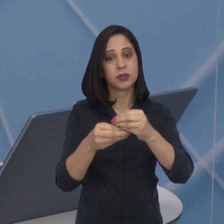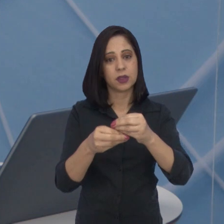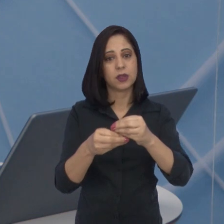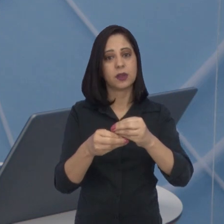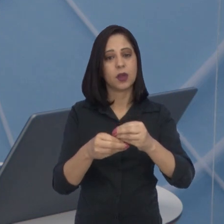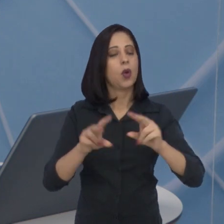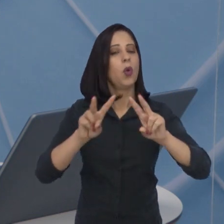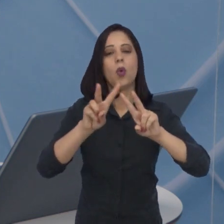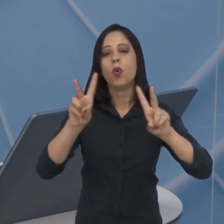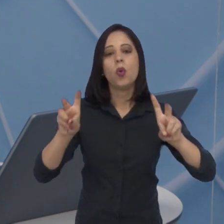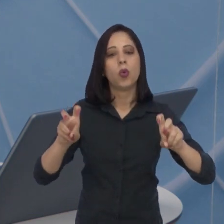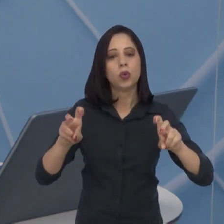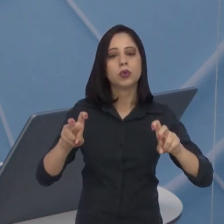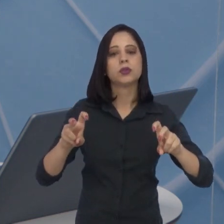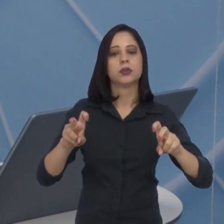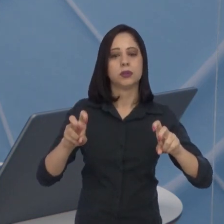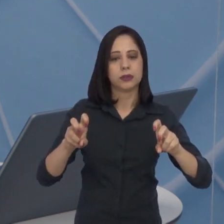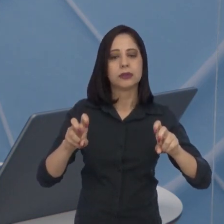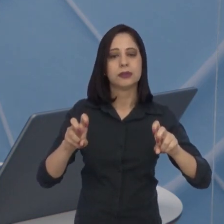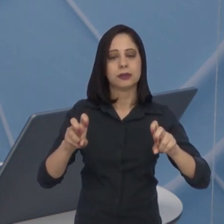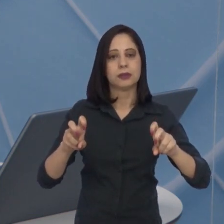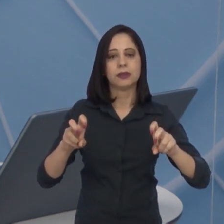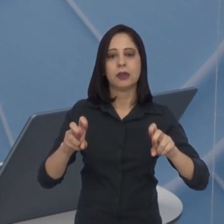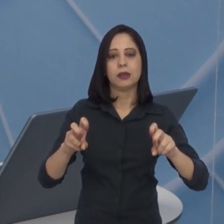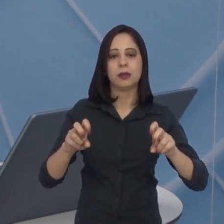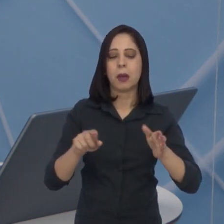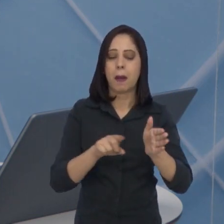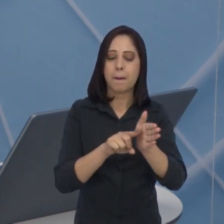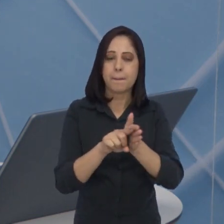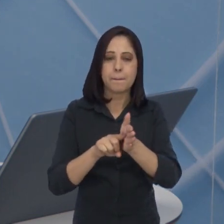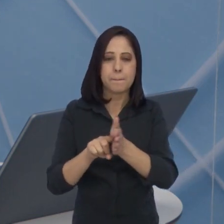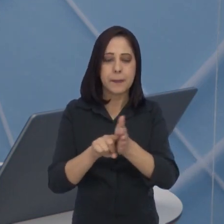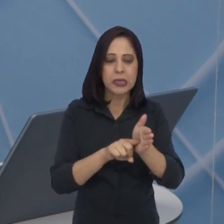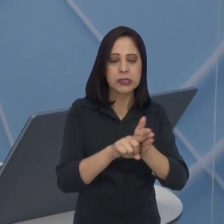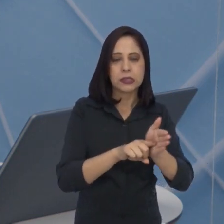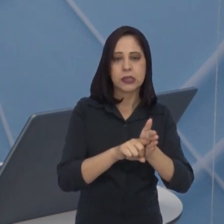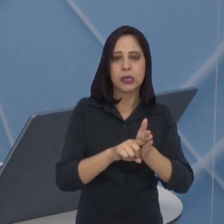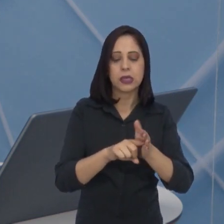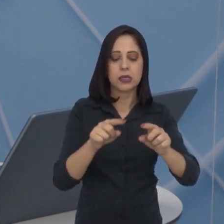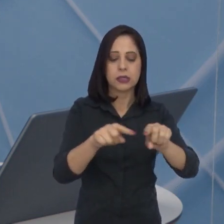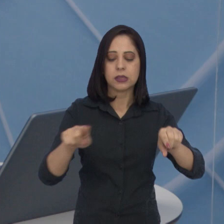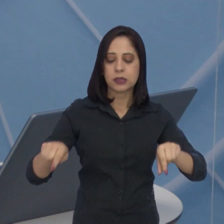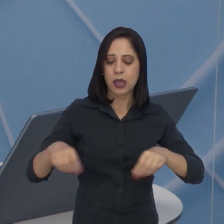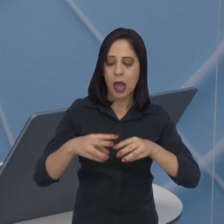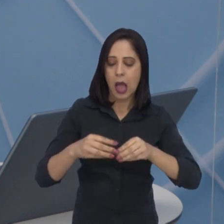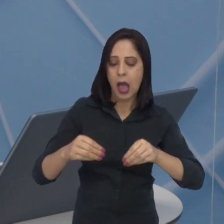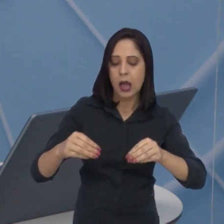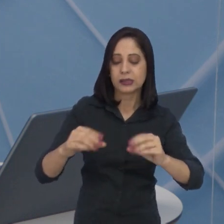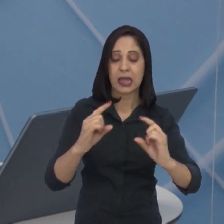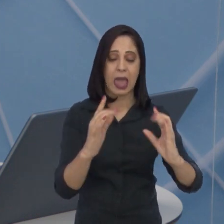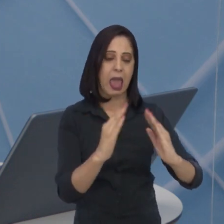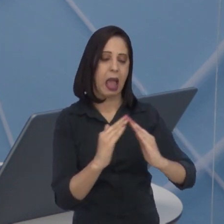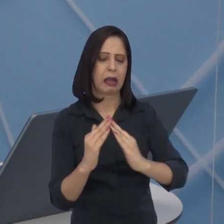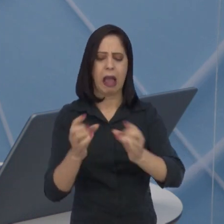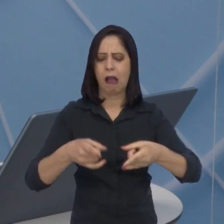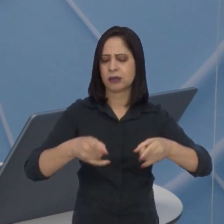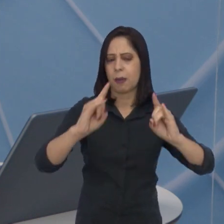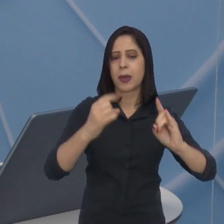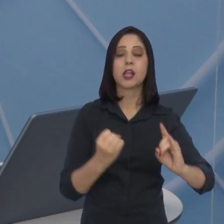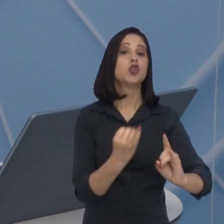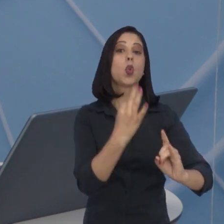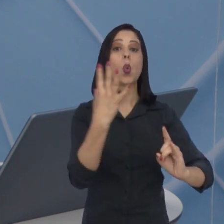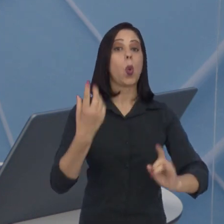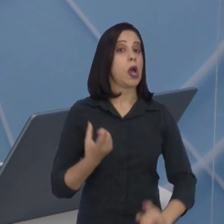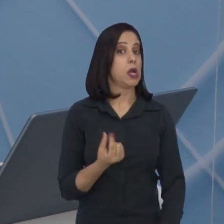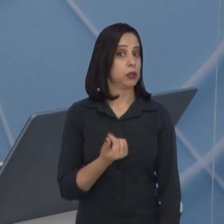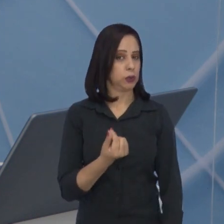complementar essa questão, pegando o gancho do que o Paulo falou, também da especulação imobiliária, que é um assunto que tem total